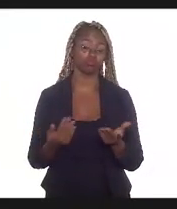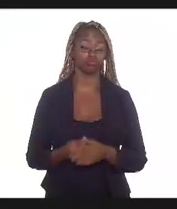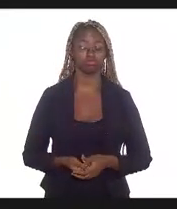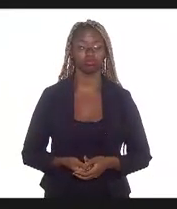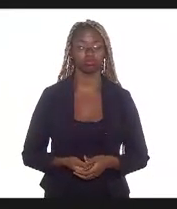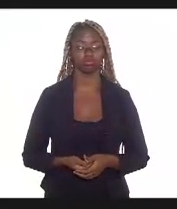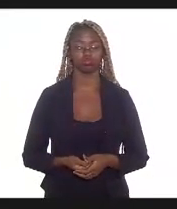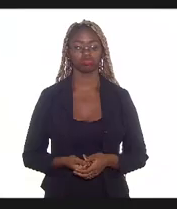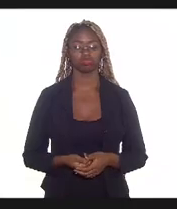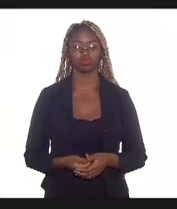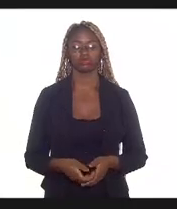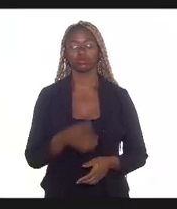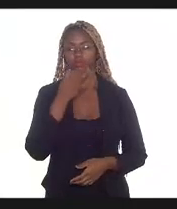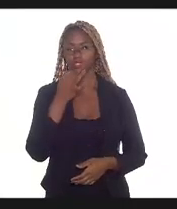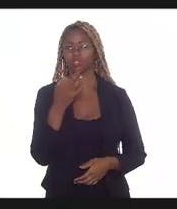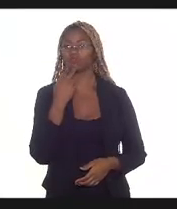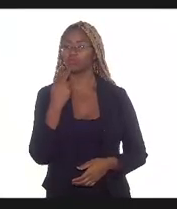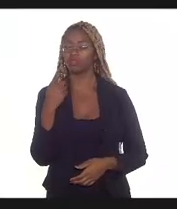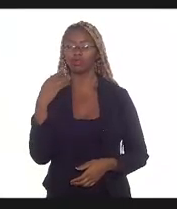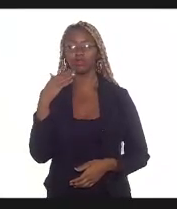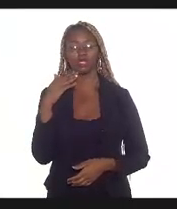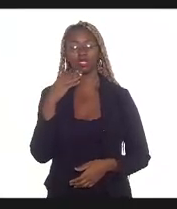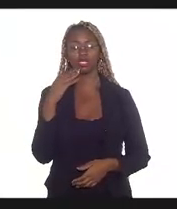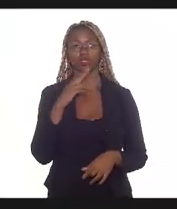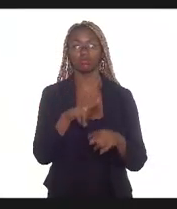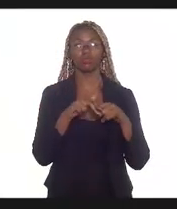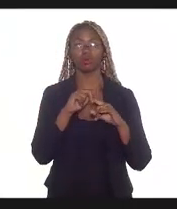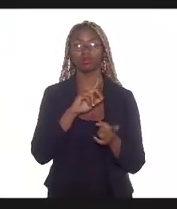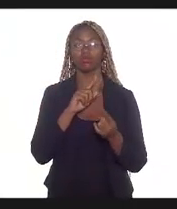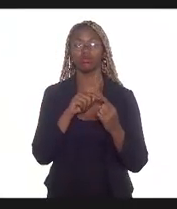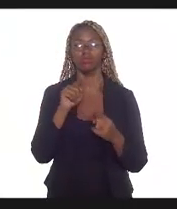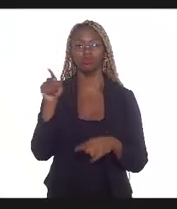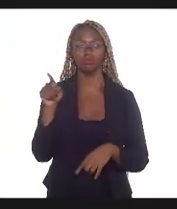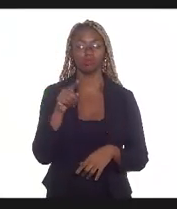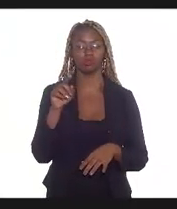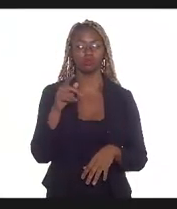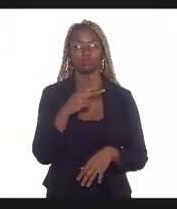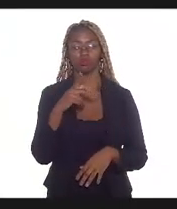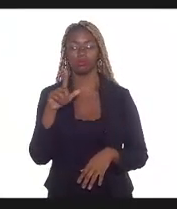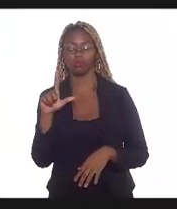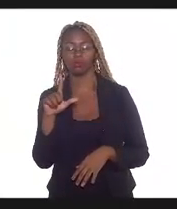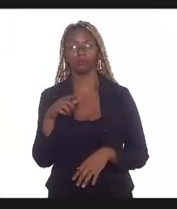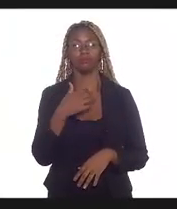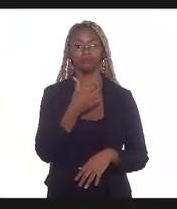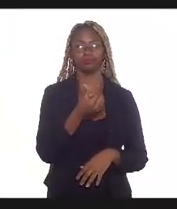O parecer é pela prejudicabilidade por conta dos projetos de lei